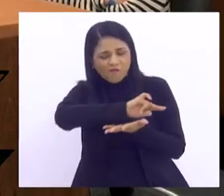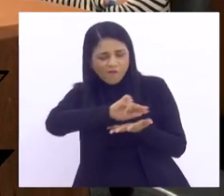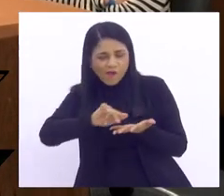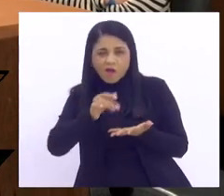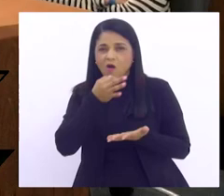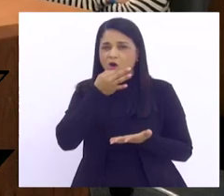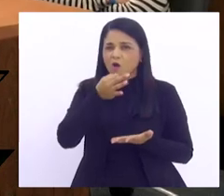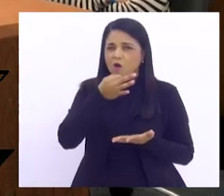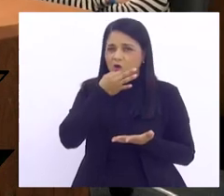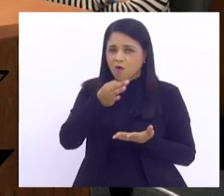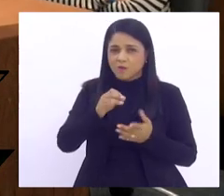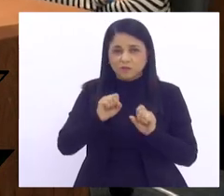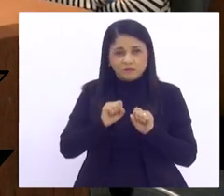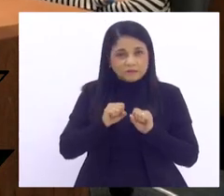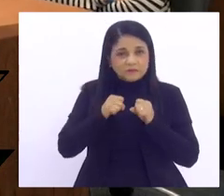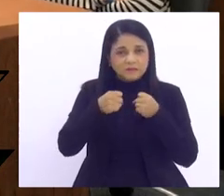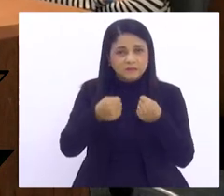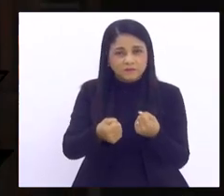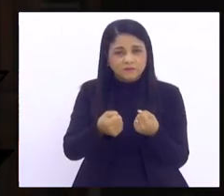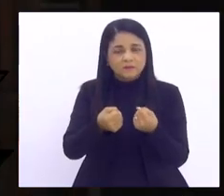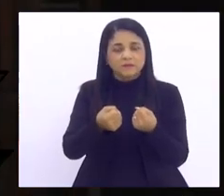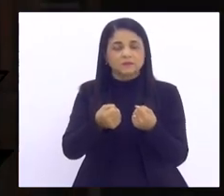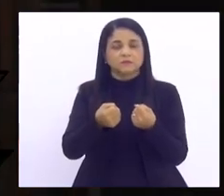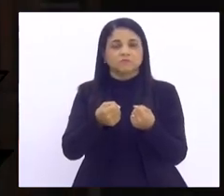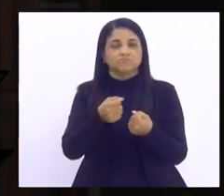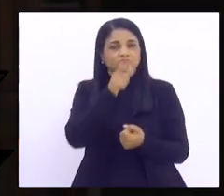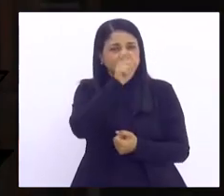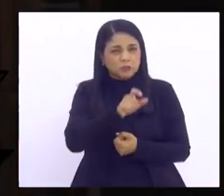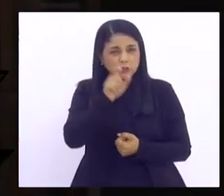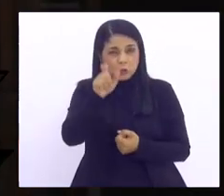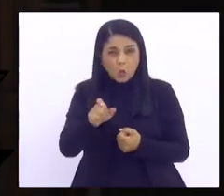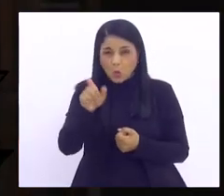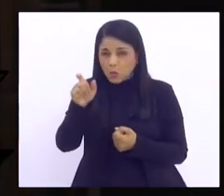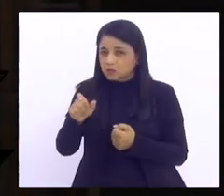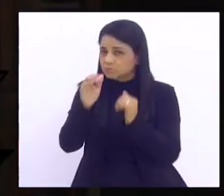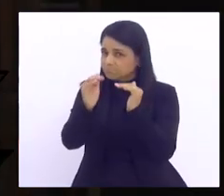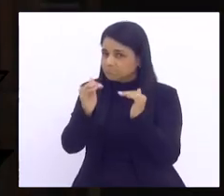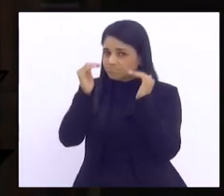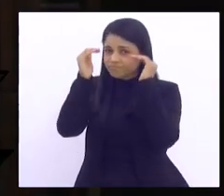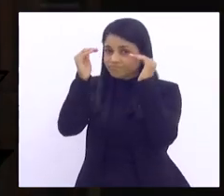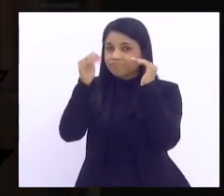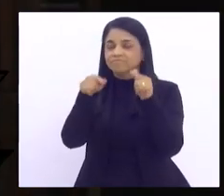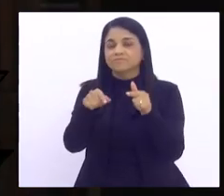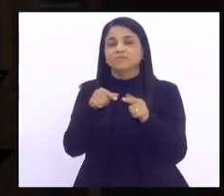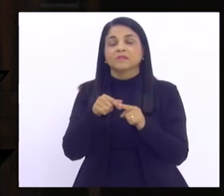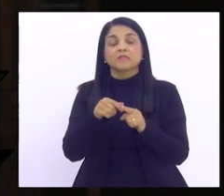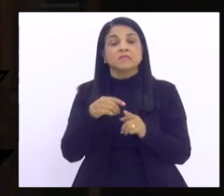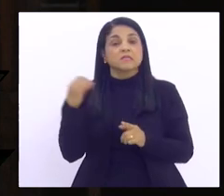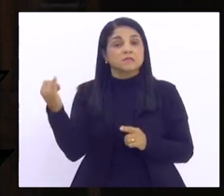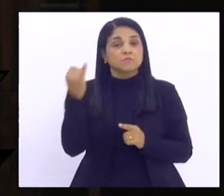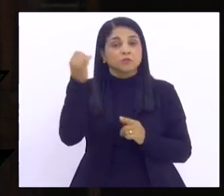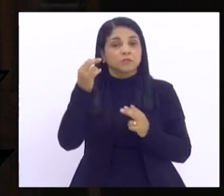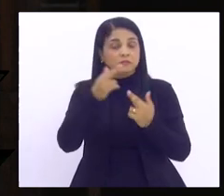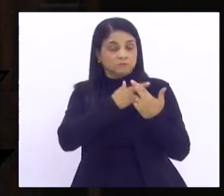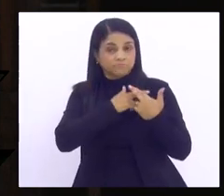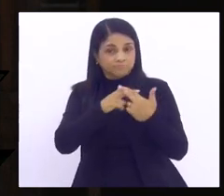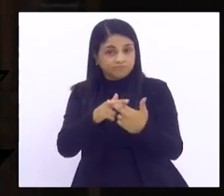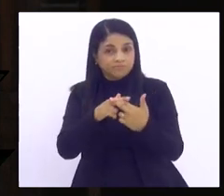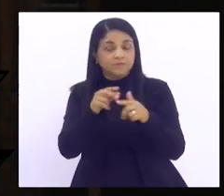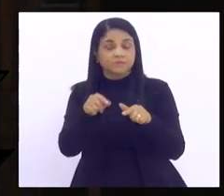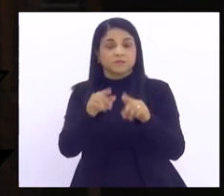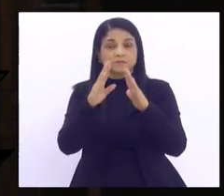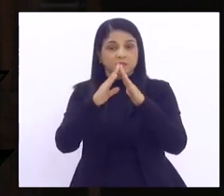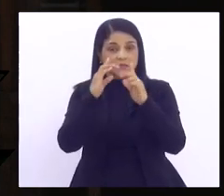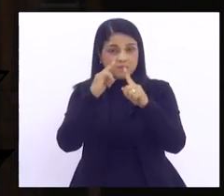opiniões defendidas por inúmeras pessoas influentes, é importante lembrar que a Igreja compreende